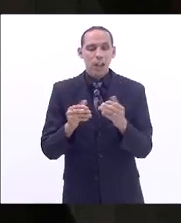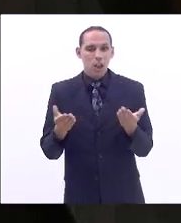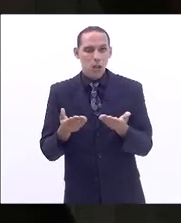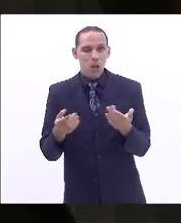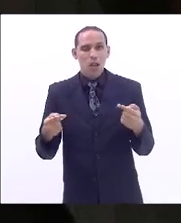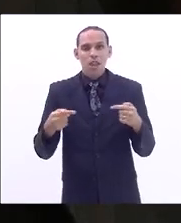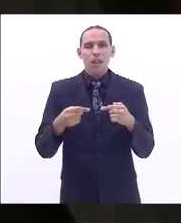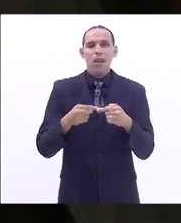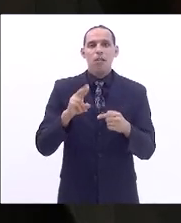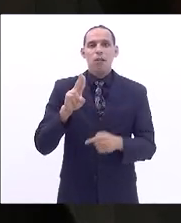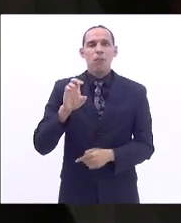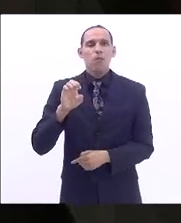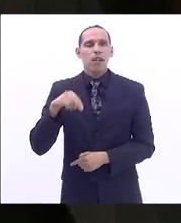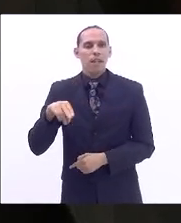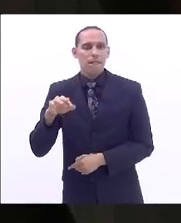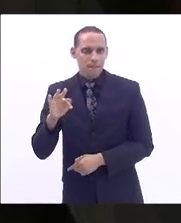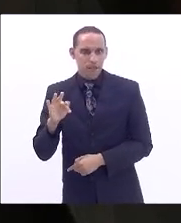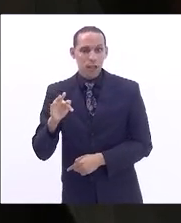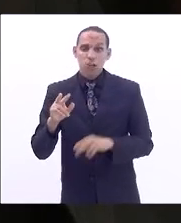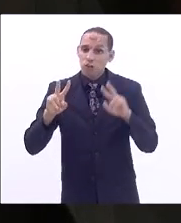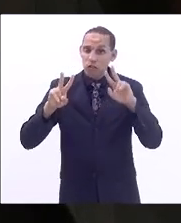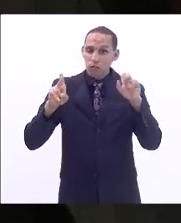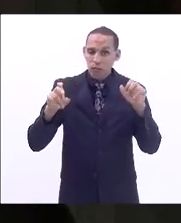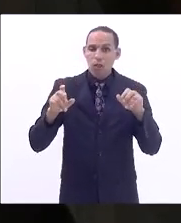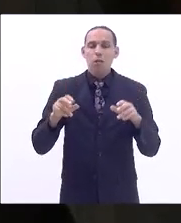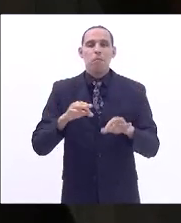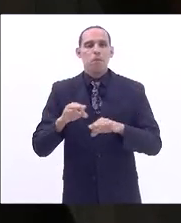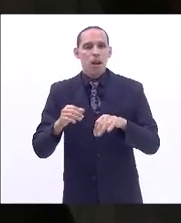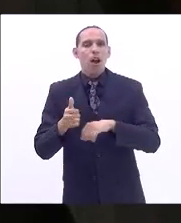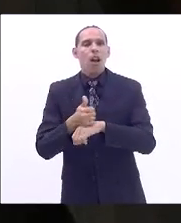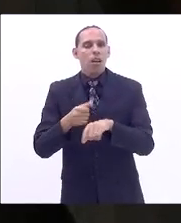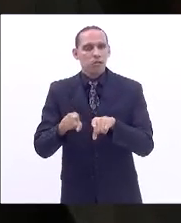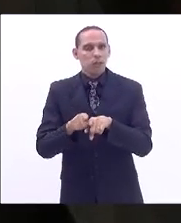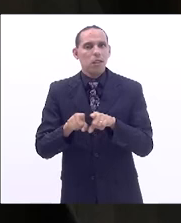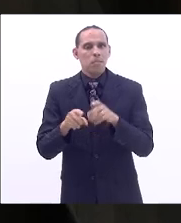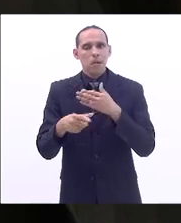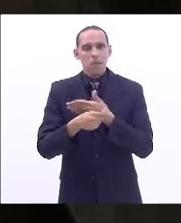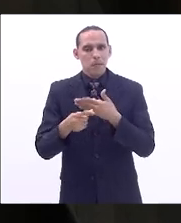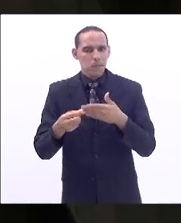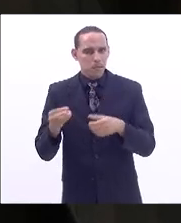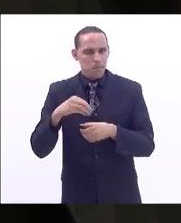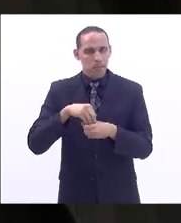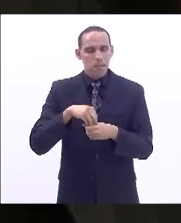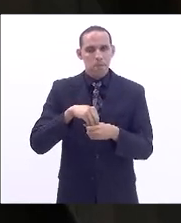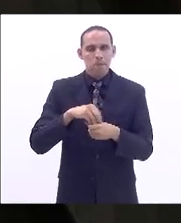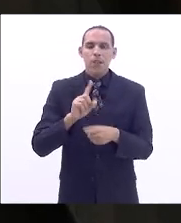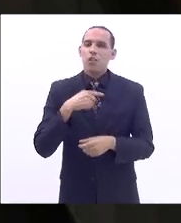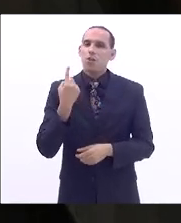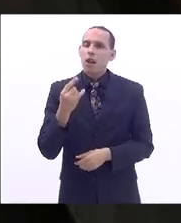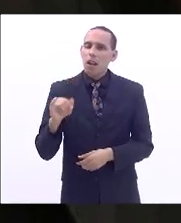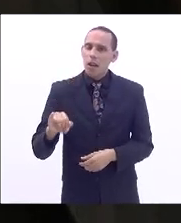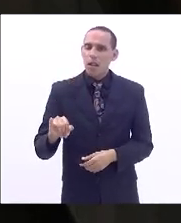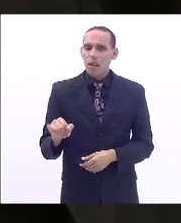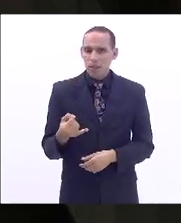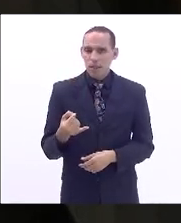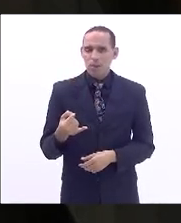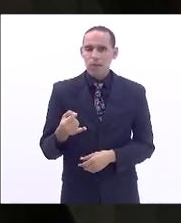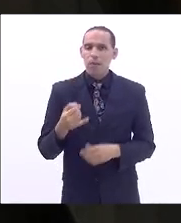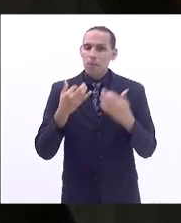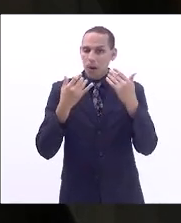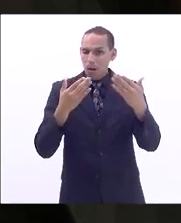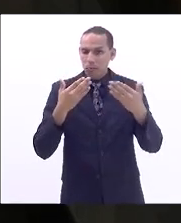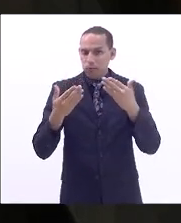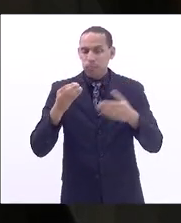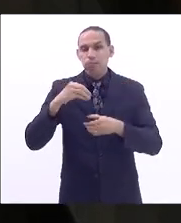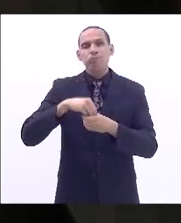tem uma tendência importante sobre plano de cargos e já está na Casa Civil e nós vamos aproveitar audiência segunda-feira na Casa Civil